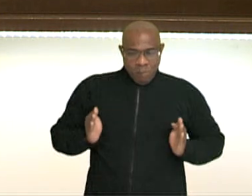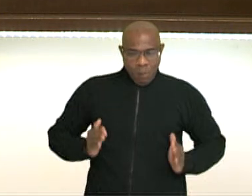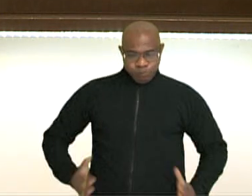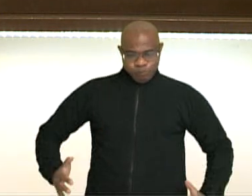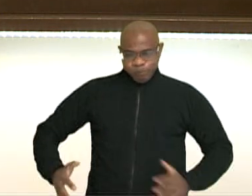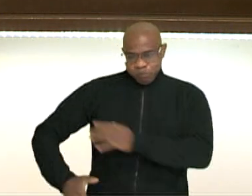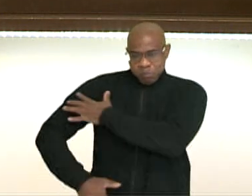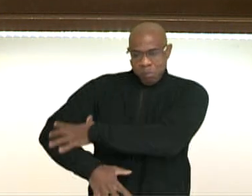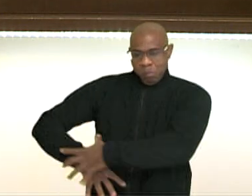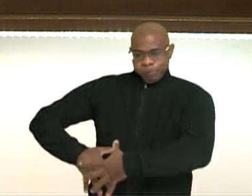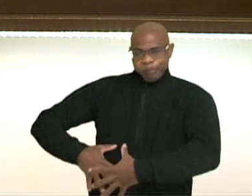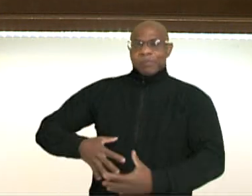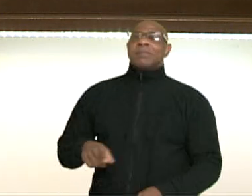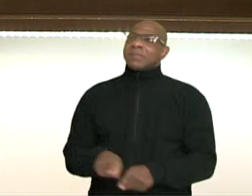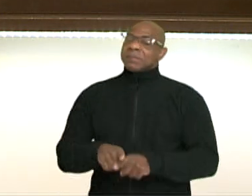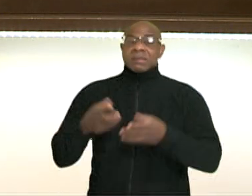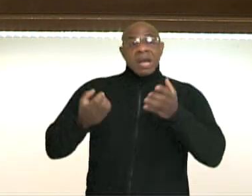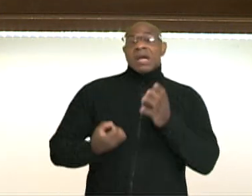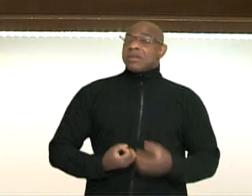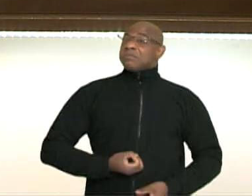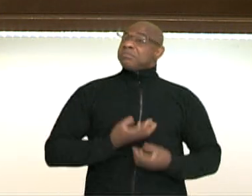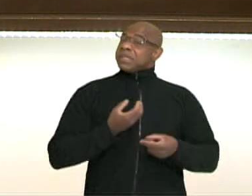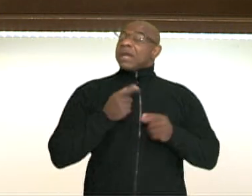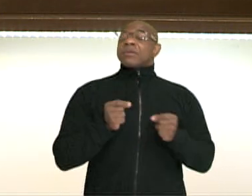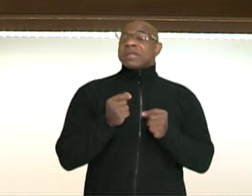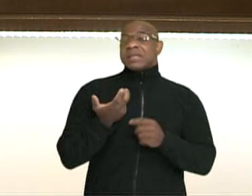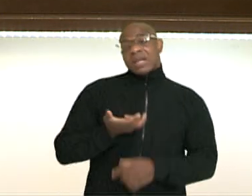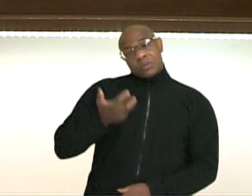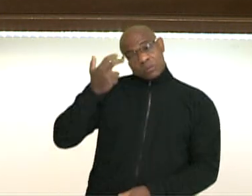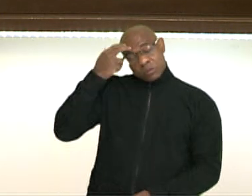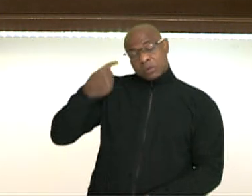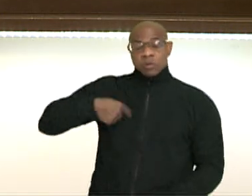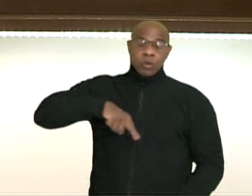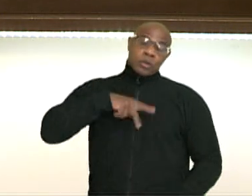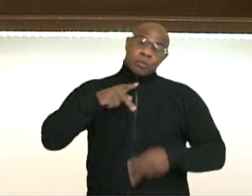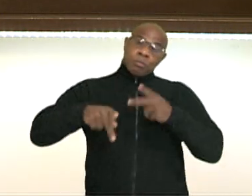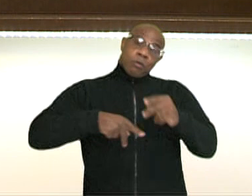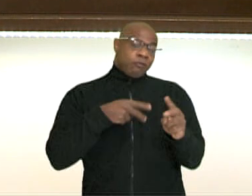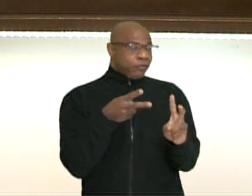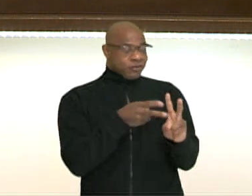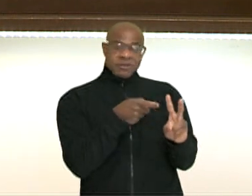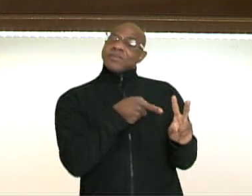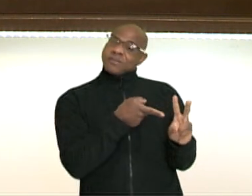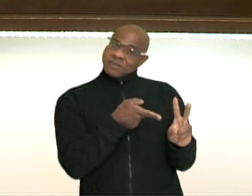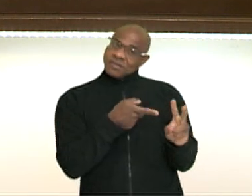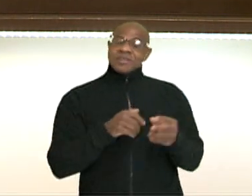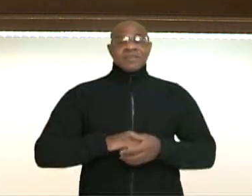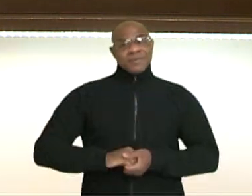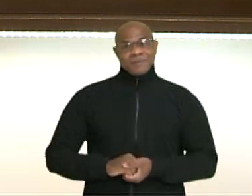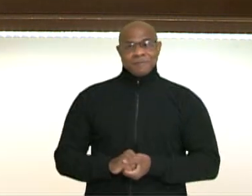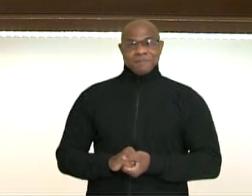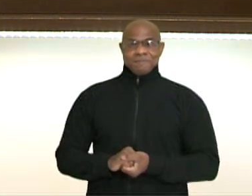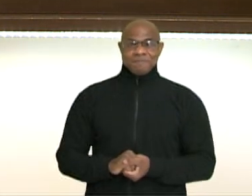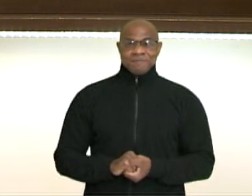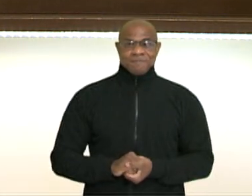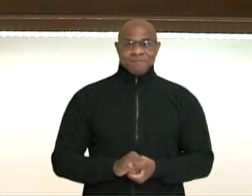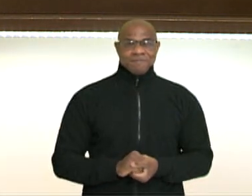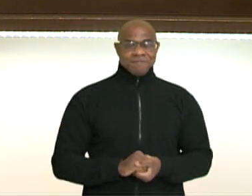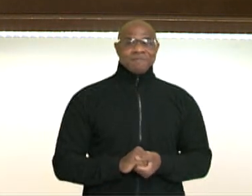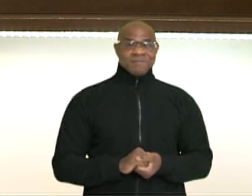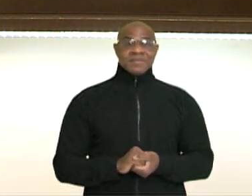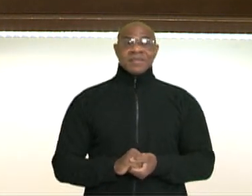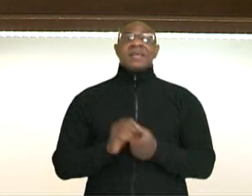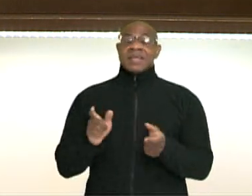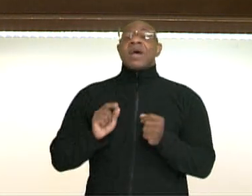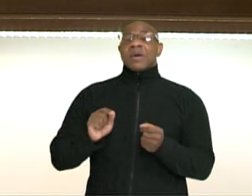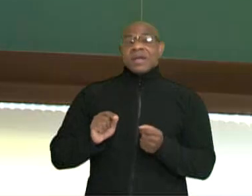está inspirado na cultura, né, do nosso povo indígena. Então traz essa relação também, né, que foi símbolo do